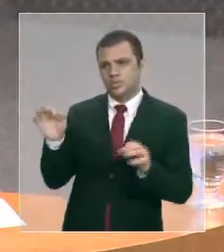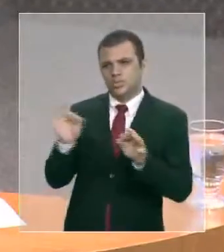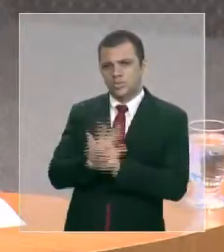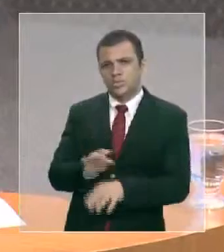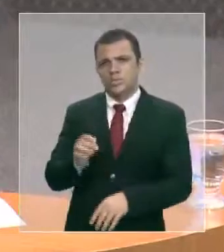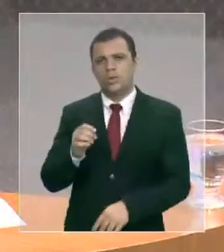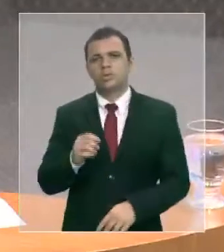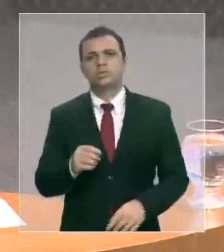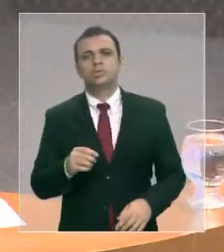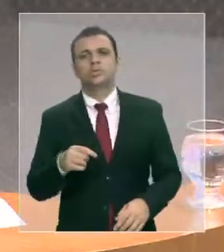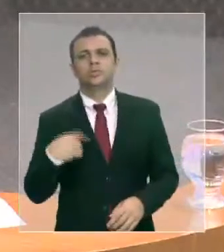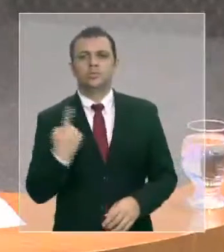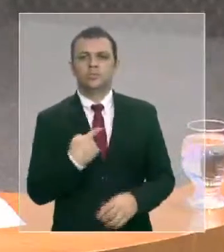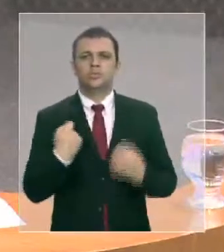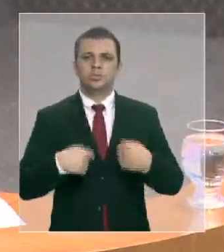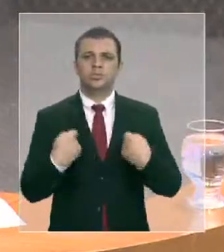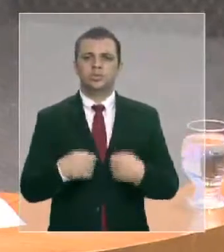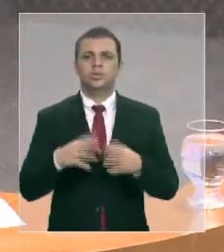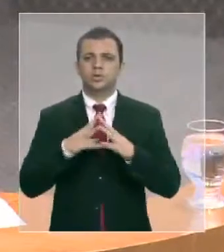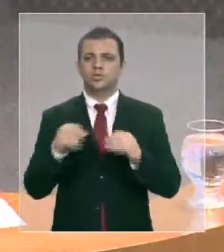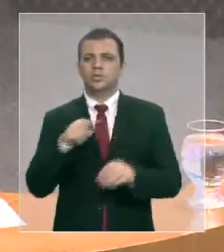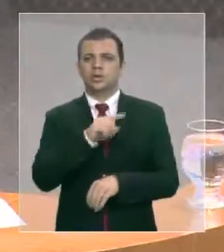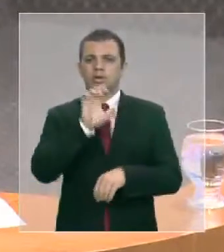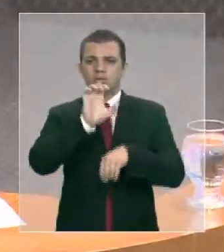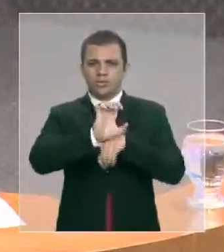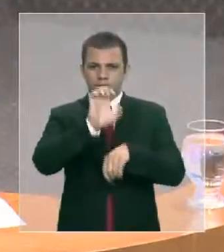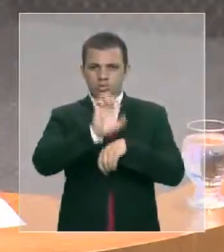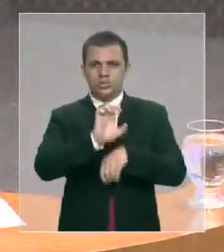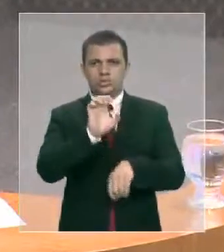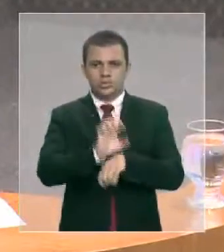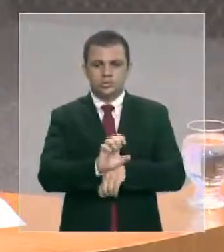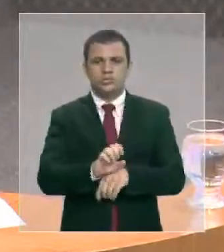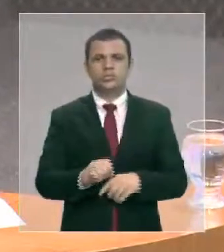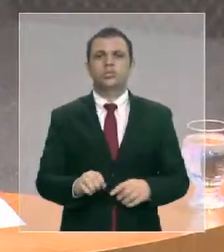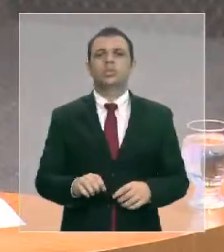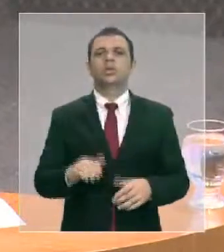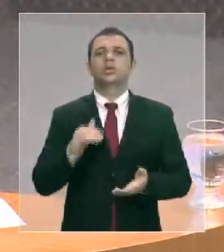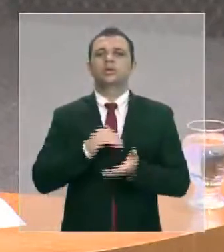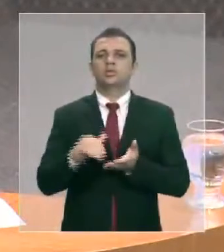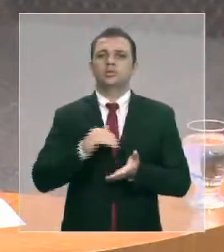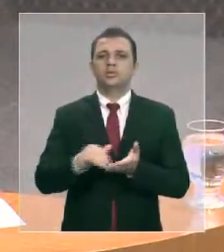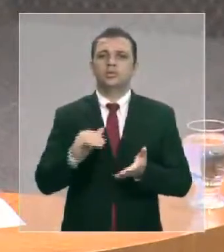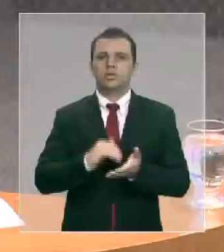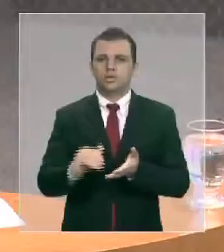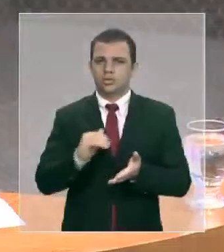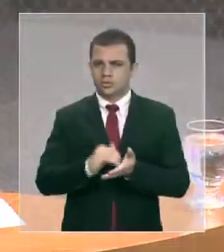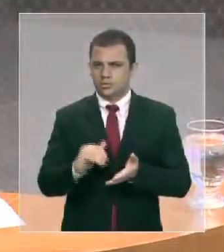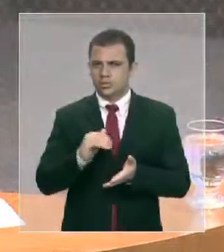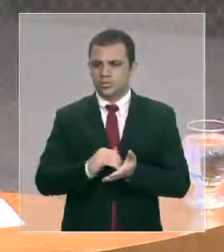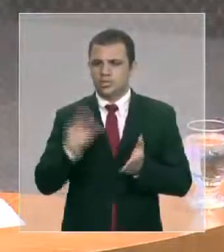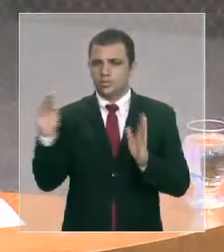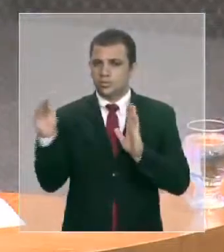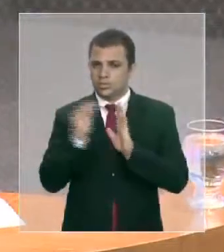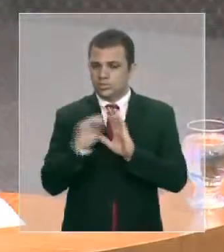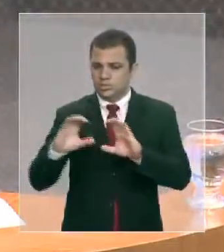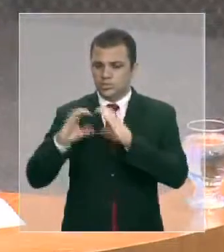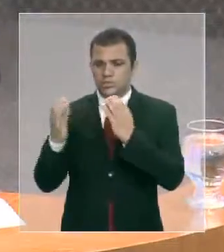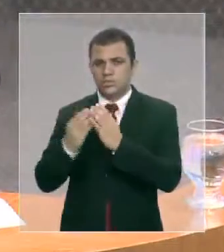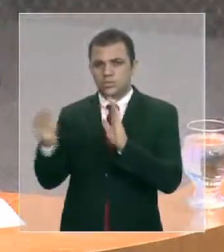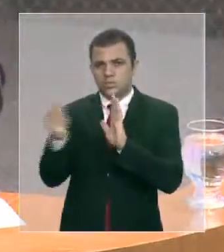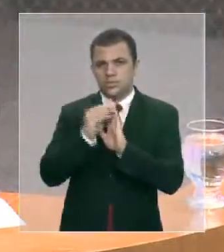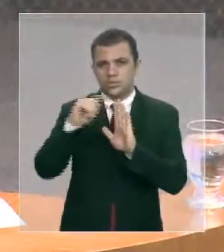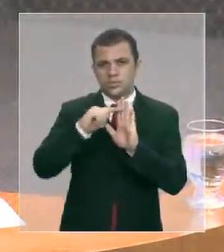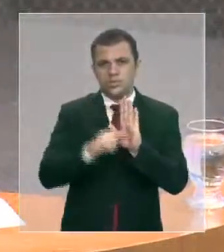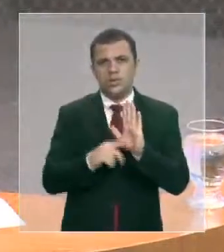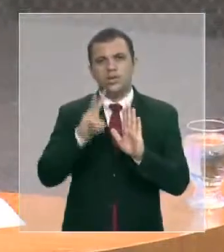realmente resolvido pelo Estado. A secretária colocou a comunidade no planejamento. Nós vamos estar conseguindo titularizar essas